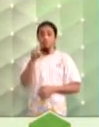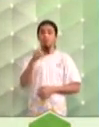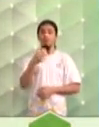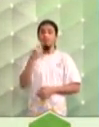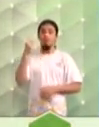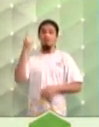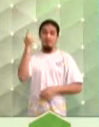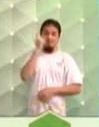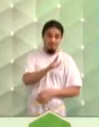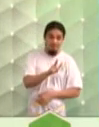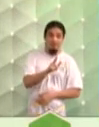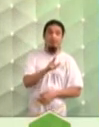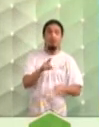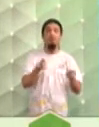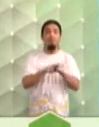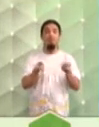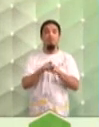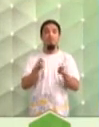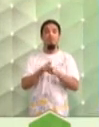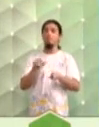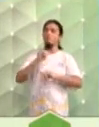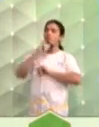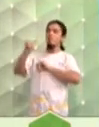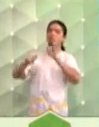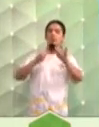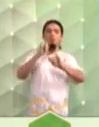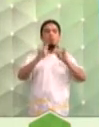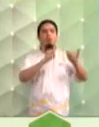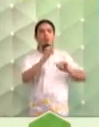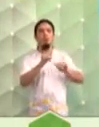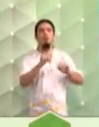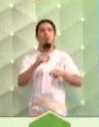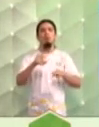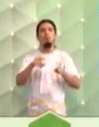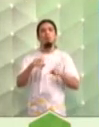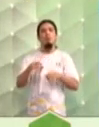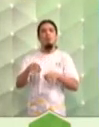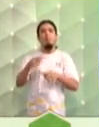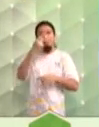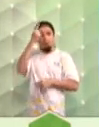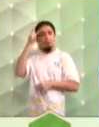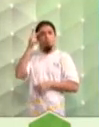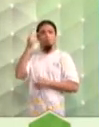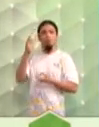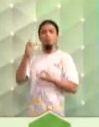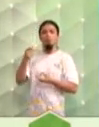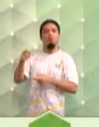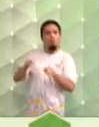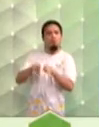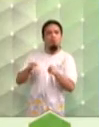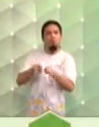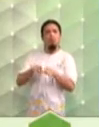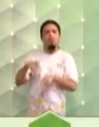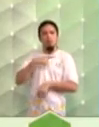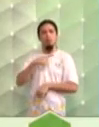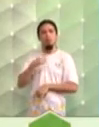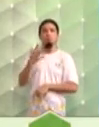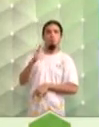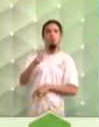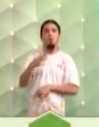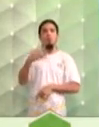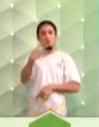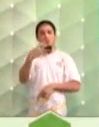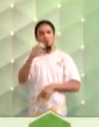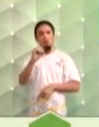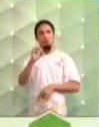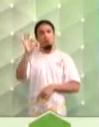indica que uma entidade patrocinada por você, apadrinhada por você, receba também 40% à parte do que